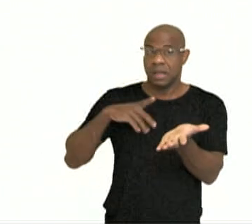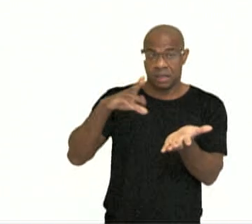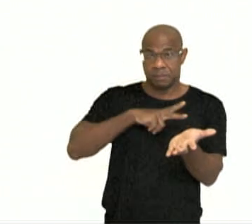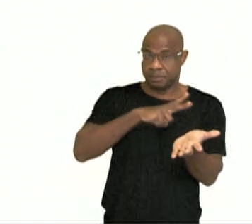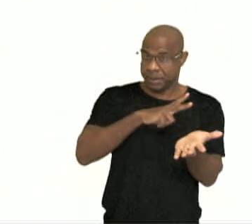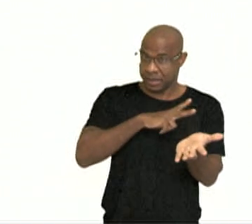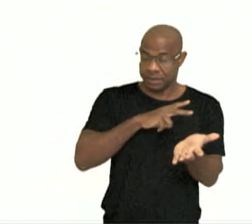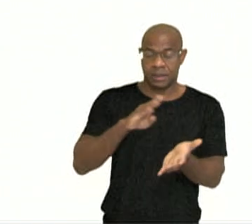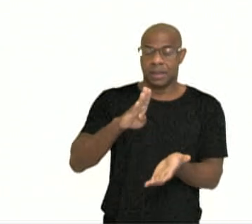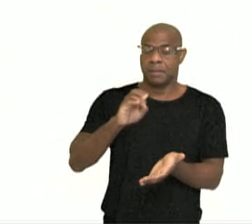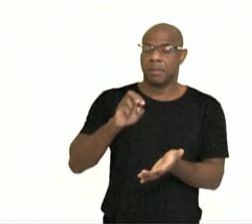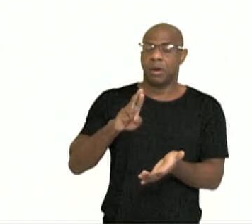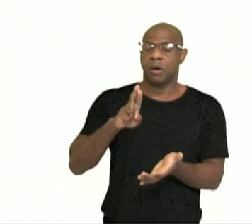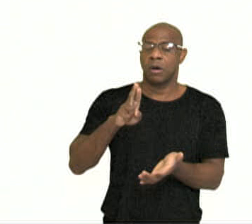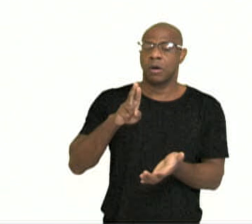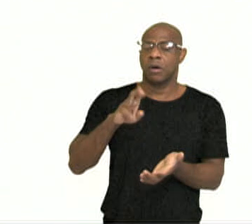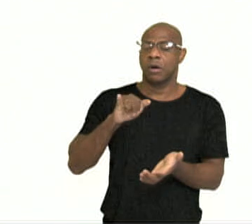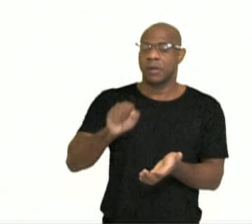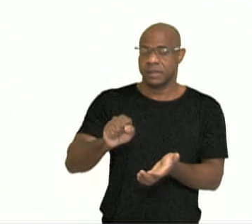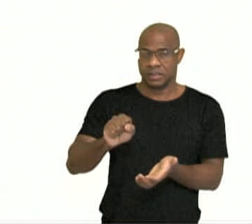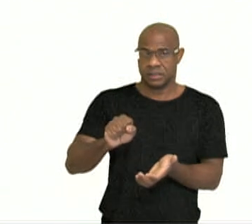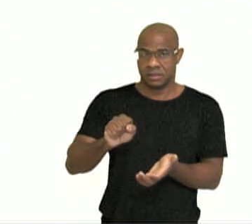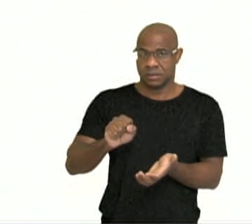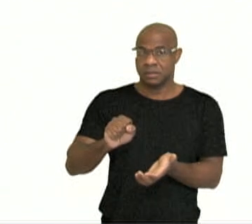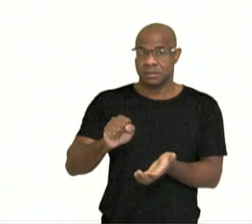para Boris Casoy.